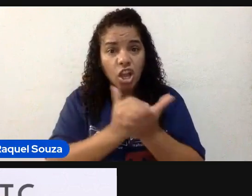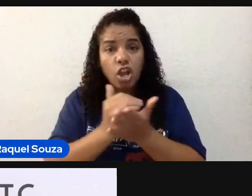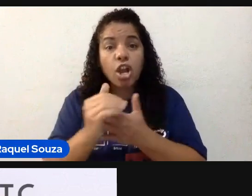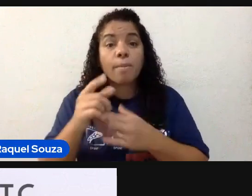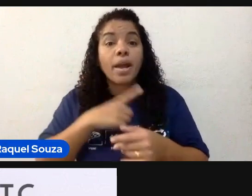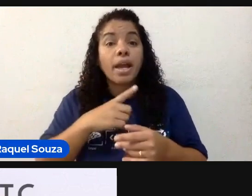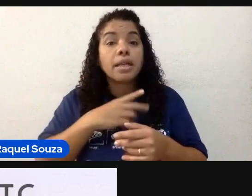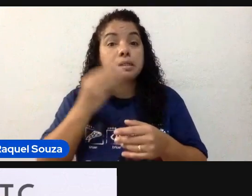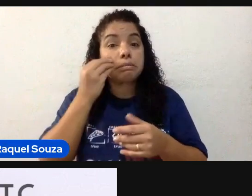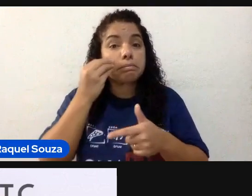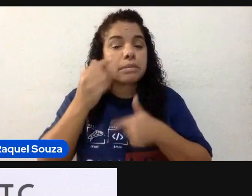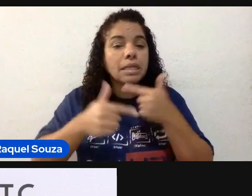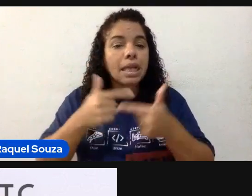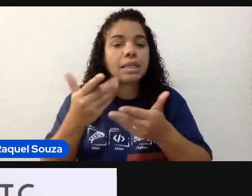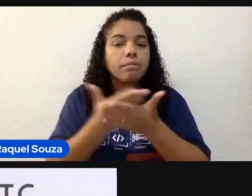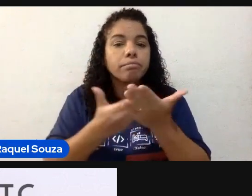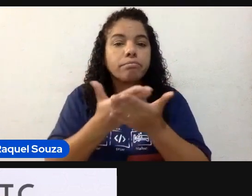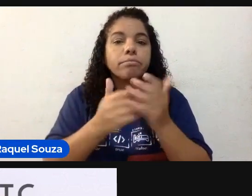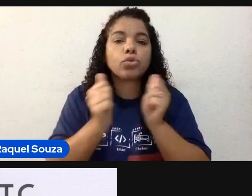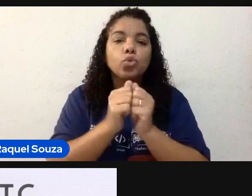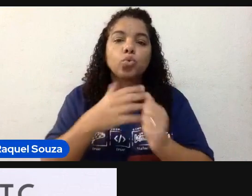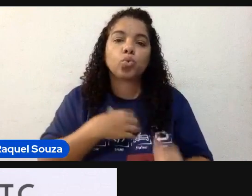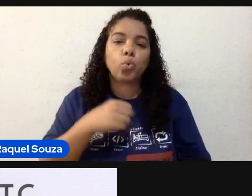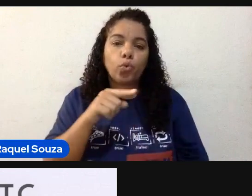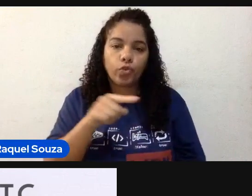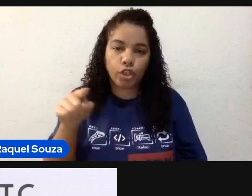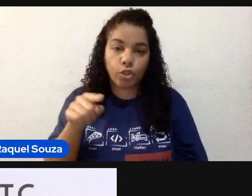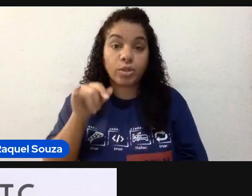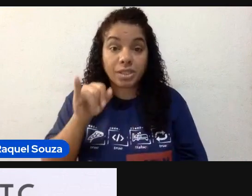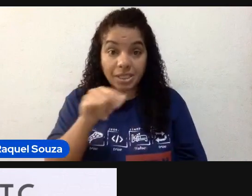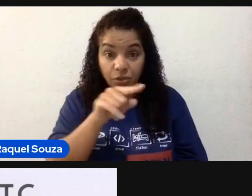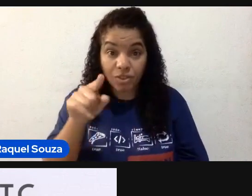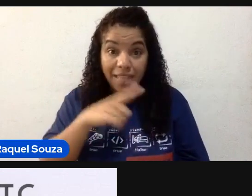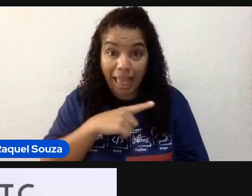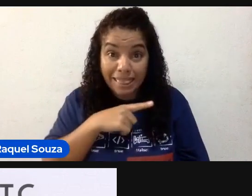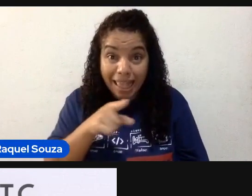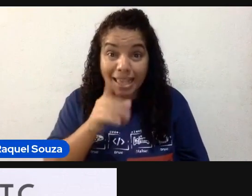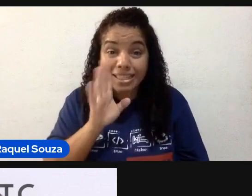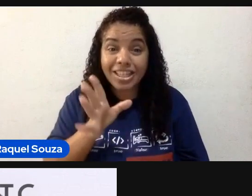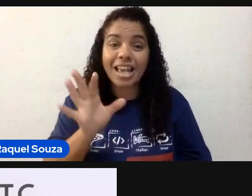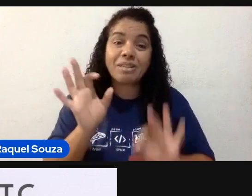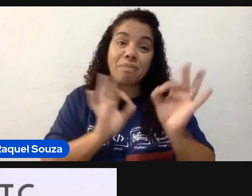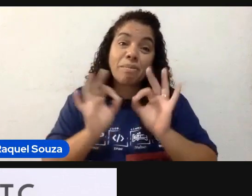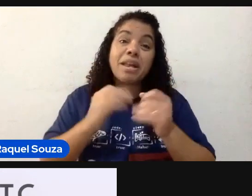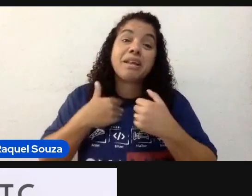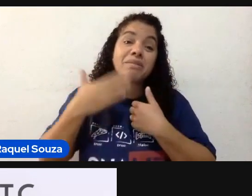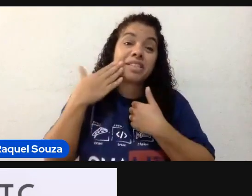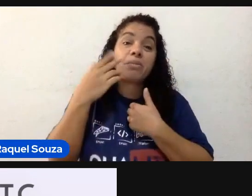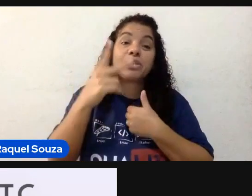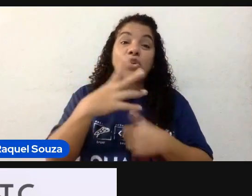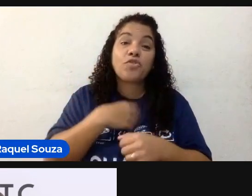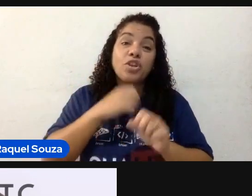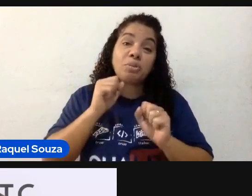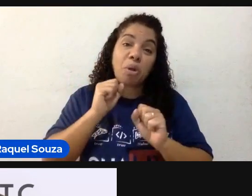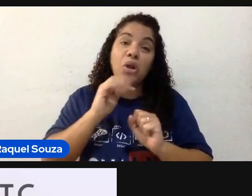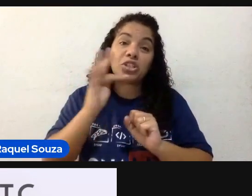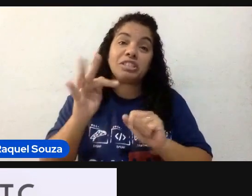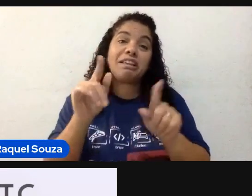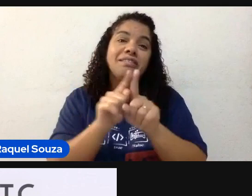tentar trabalhar a terapia com seu filho. E se você for ter, você também já está preparado para saber que seu filho também pode ter.